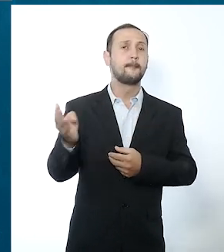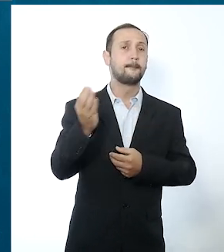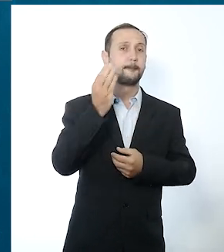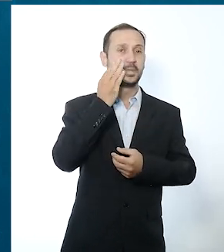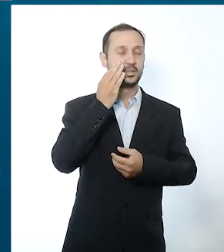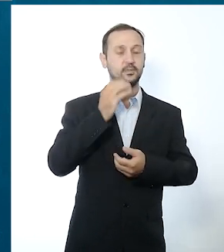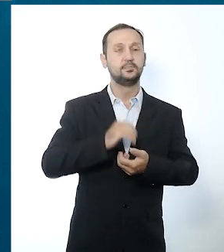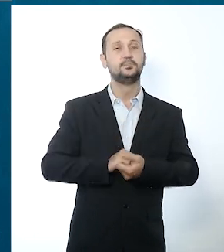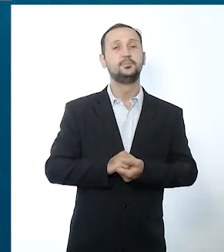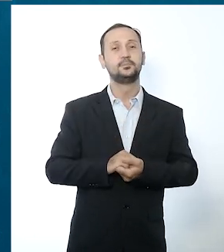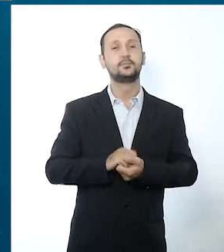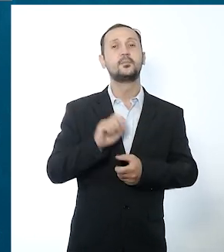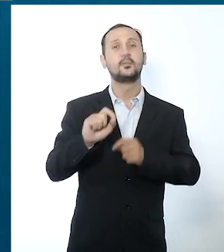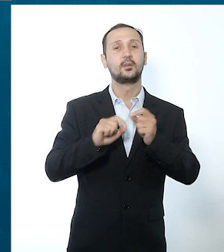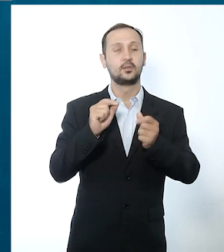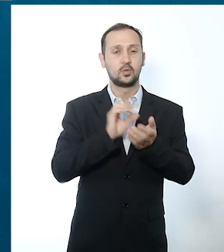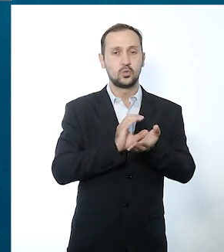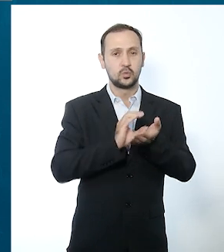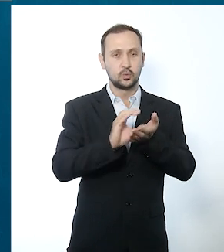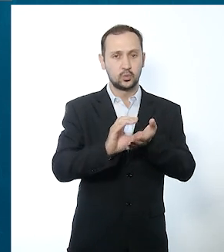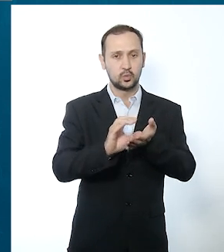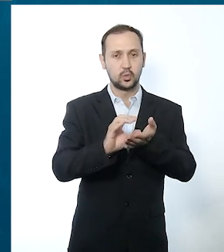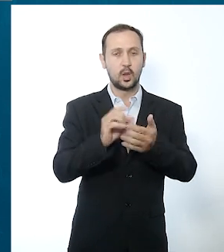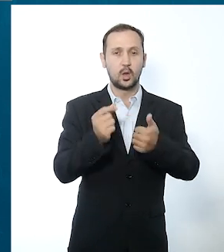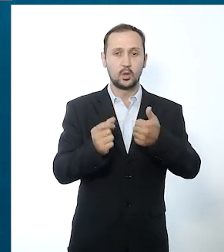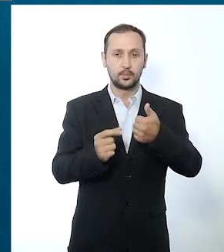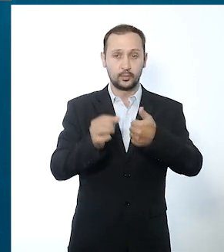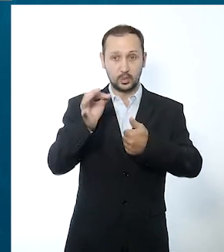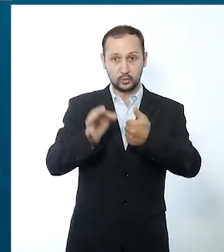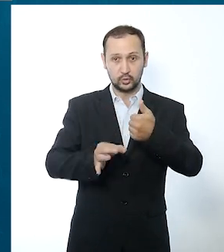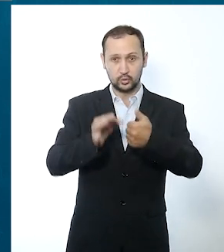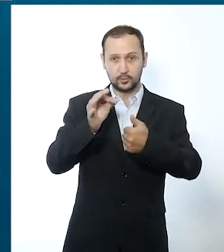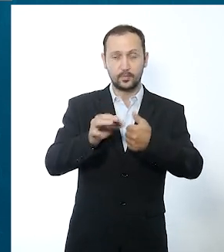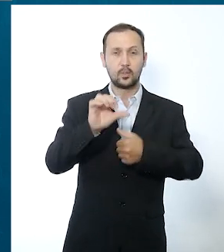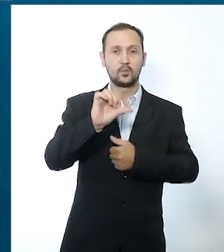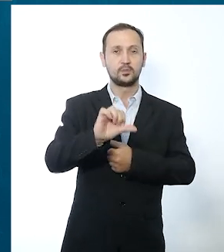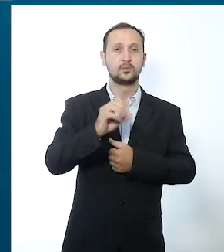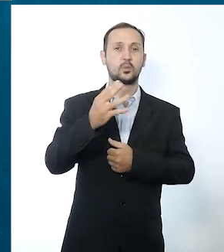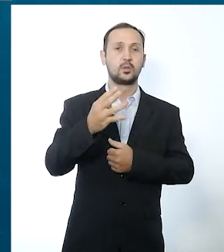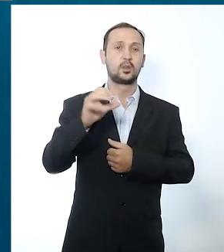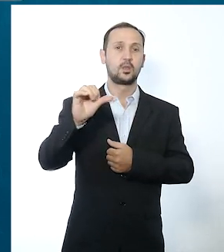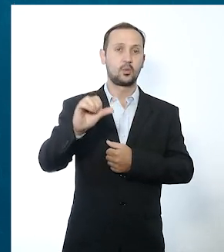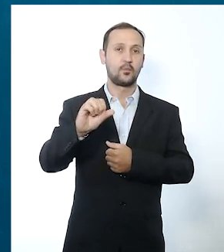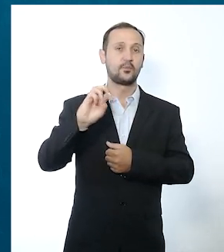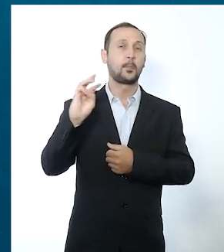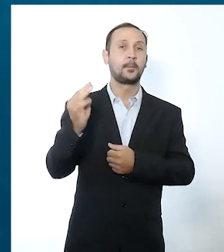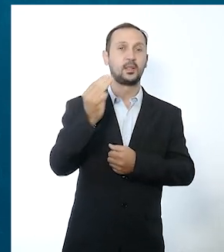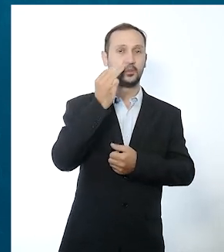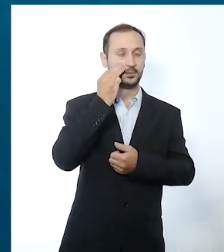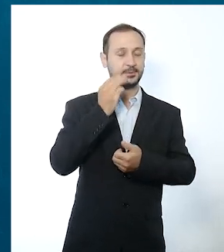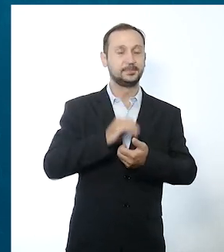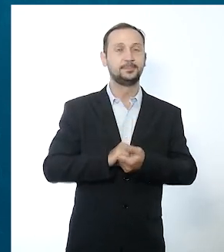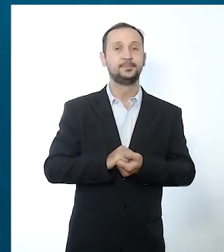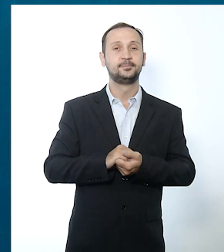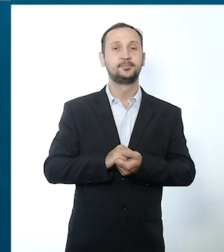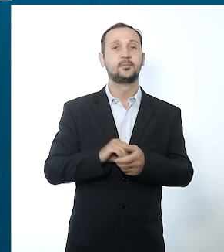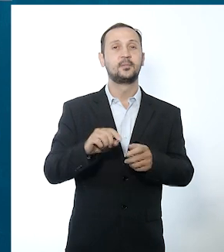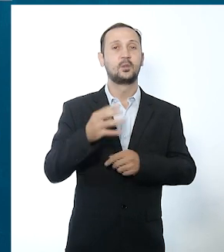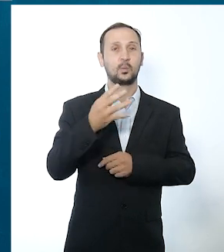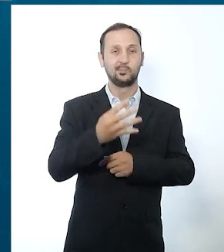bilhão, sendo repassado ao Tribunal de Justiça 949 milhões.